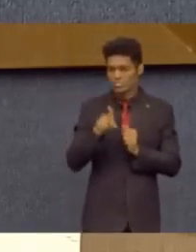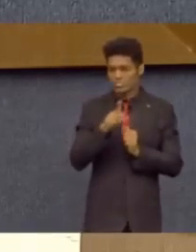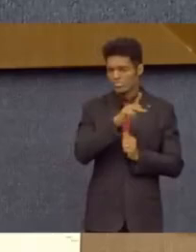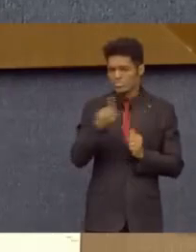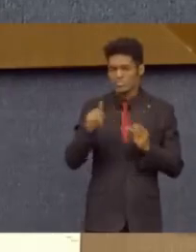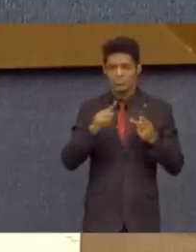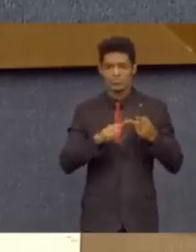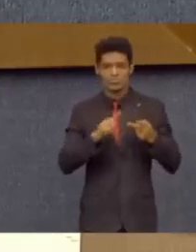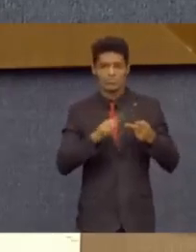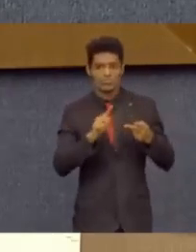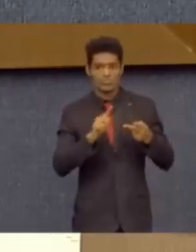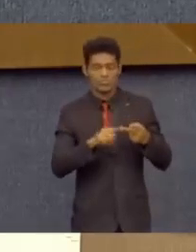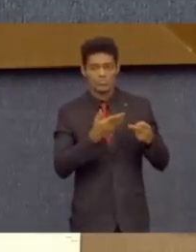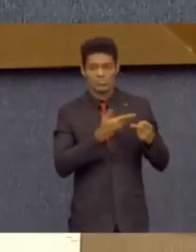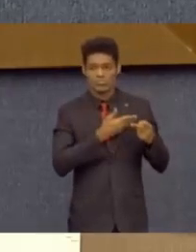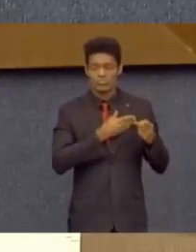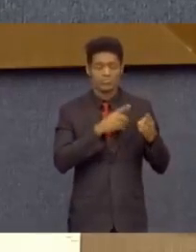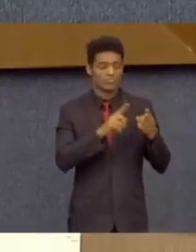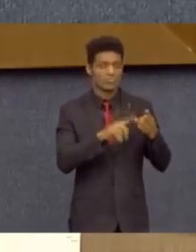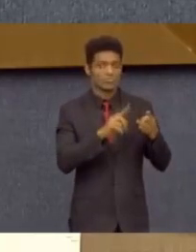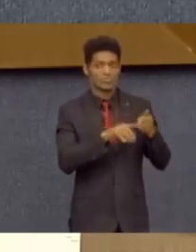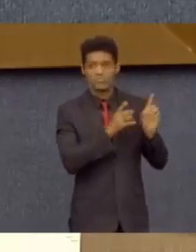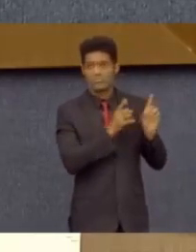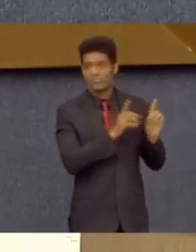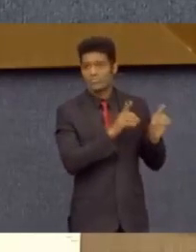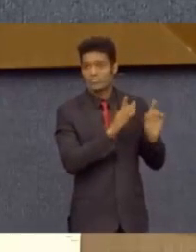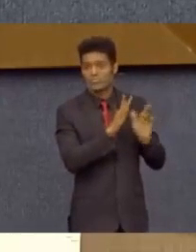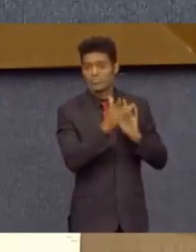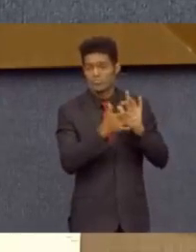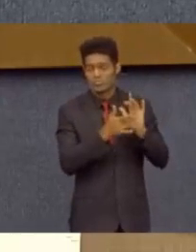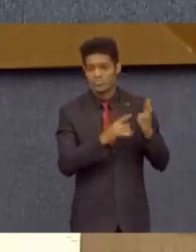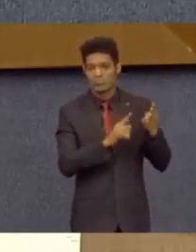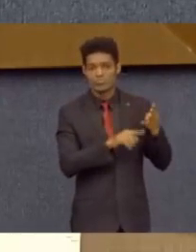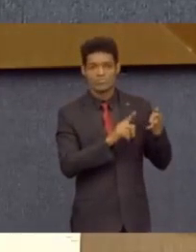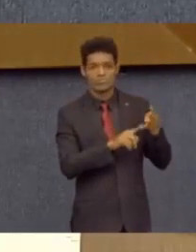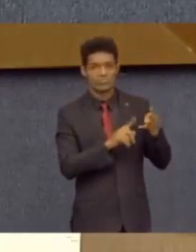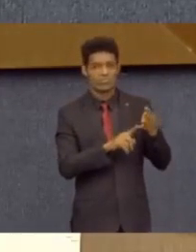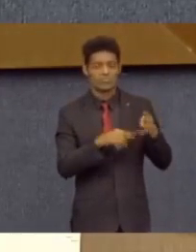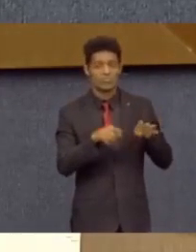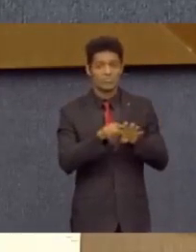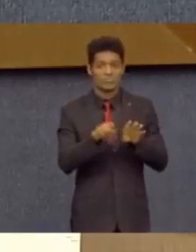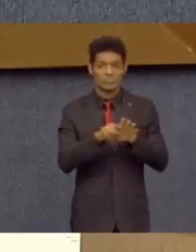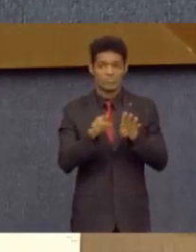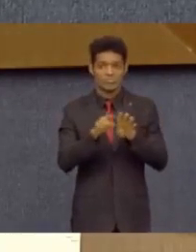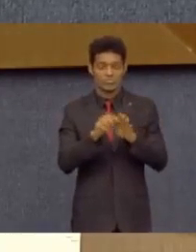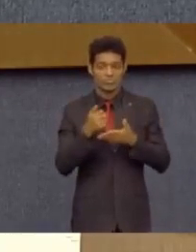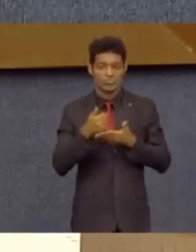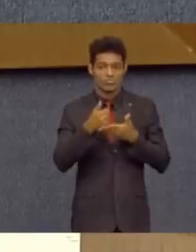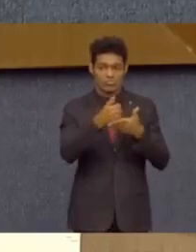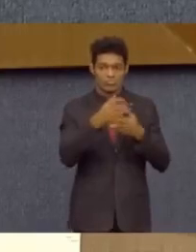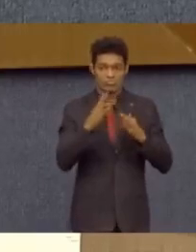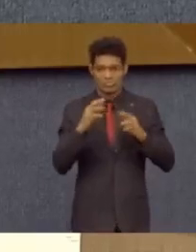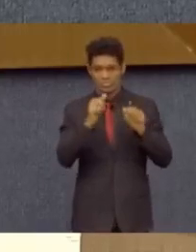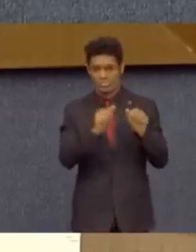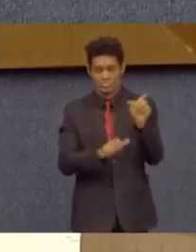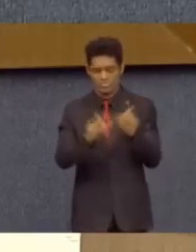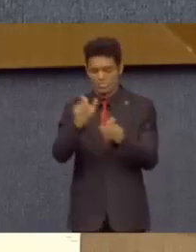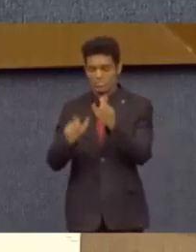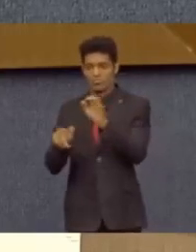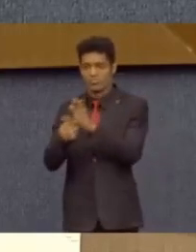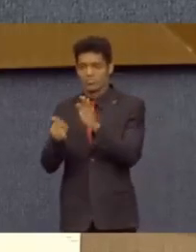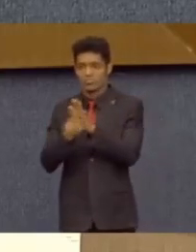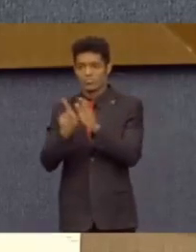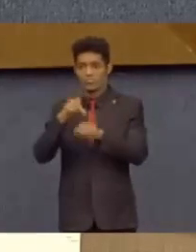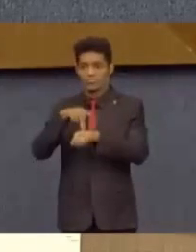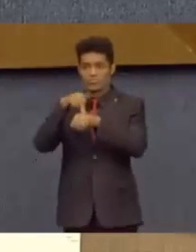Cid, das irmãs discípulas de Jesus Eucarístico, e o apoio e admiração dos muitos paroquianos de